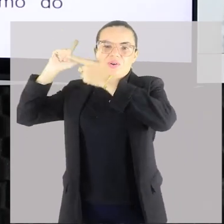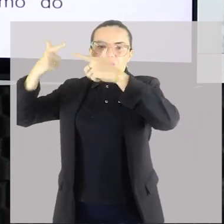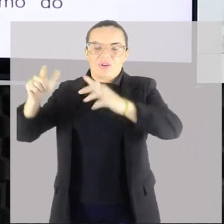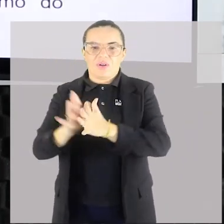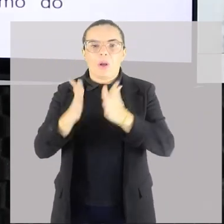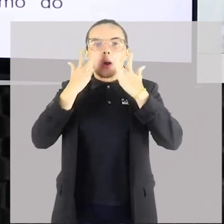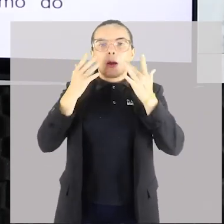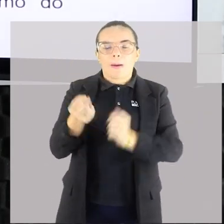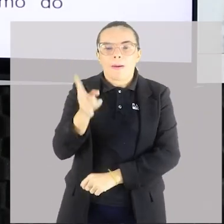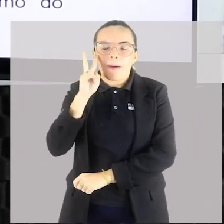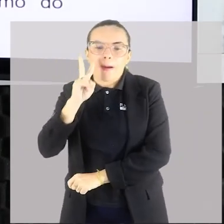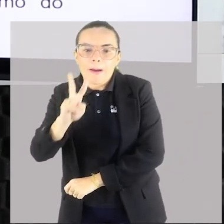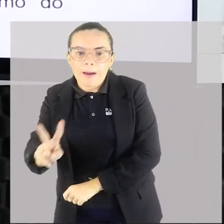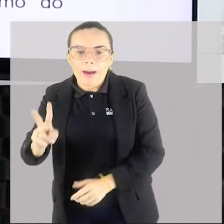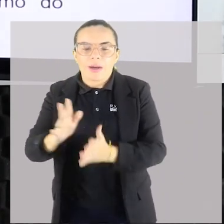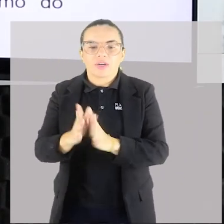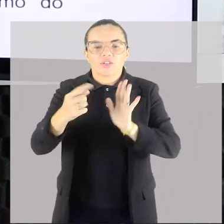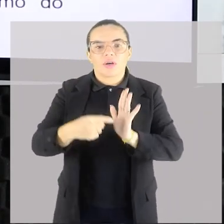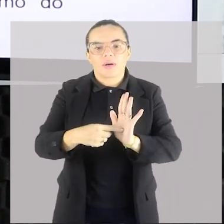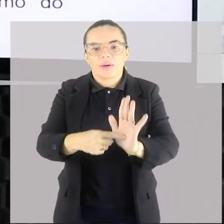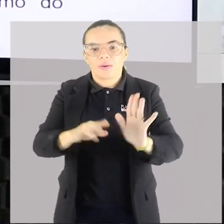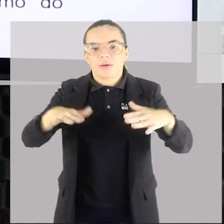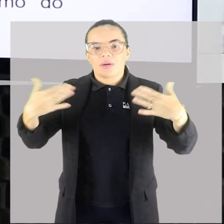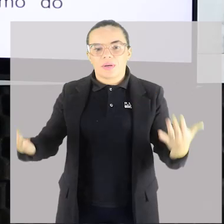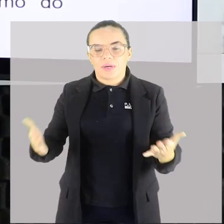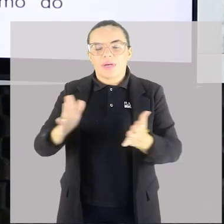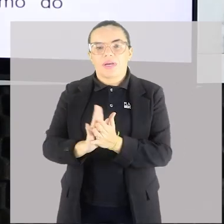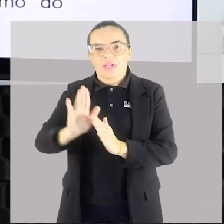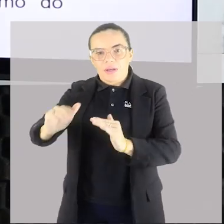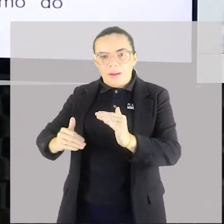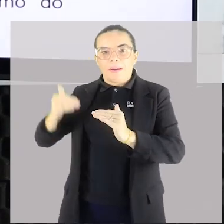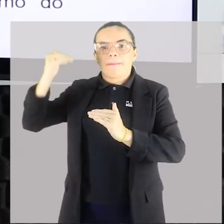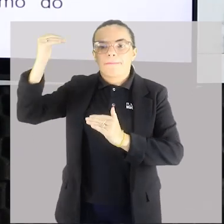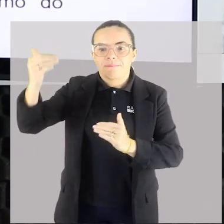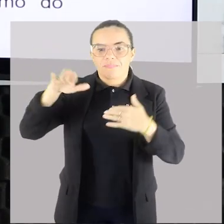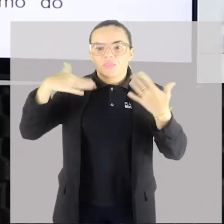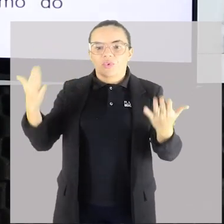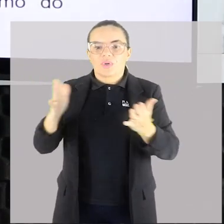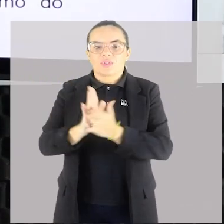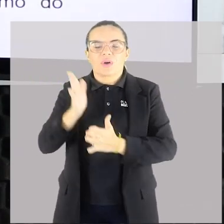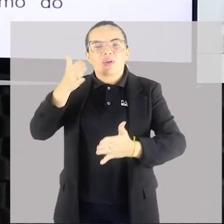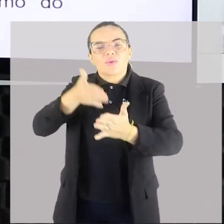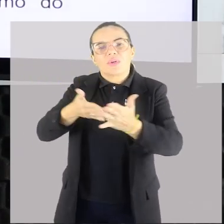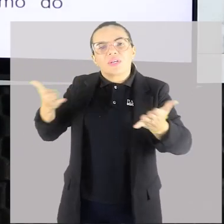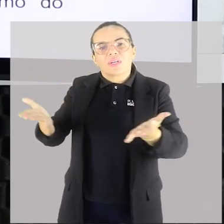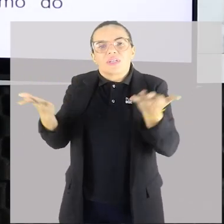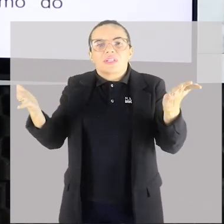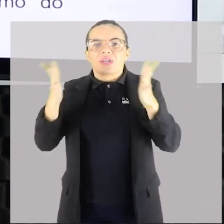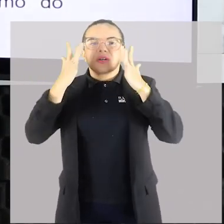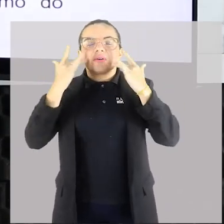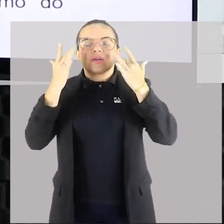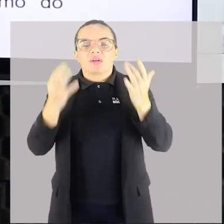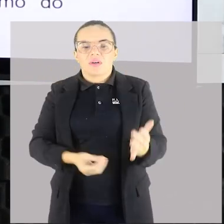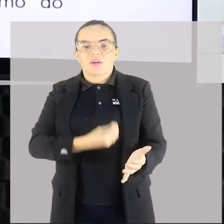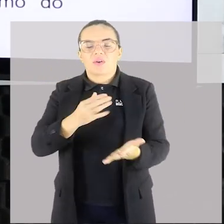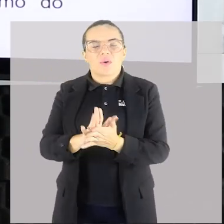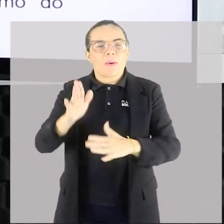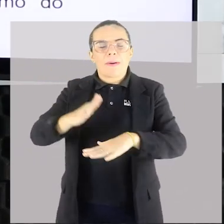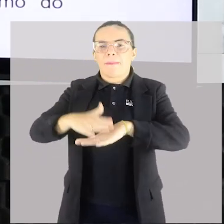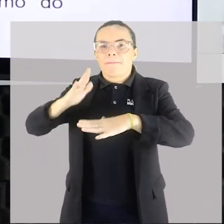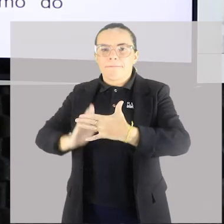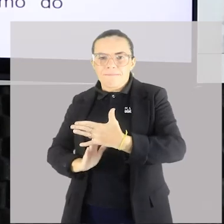artes visuais quanto das artes cênicas, né? Quais são os limites entre a arte e a vida? Como é que a arte vai mais além dos